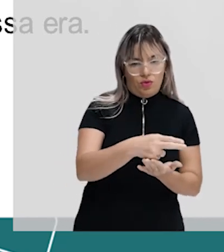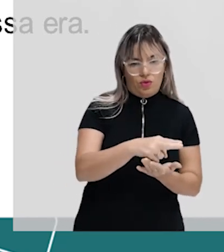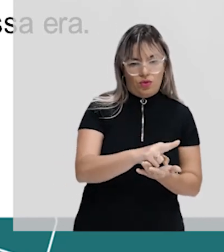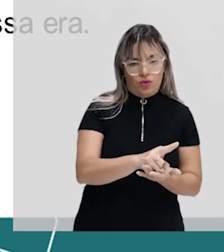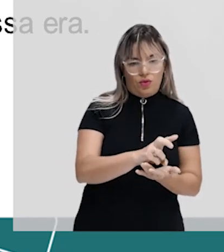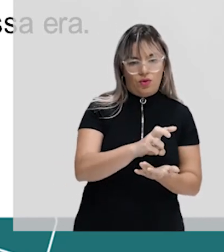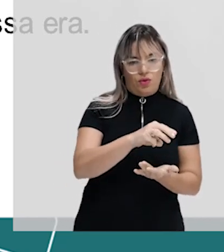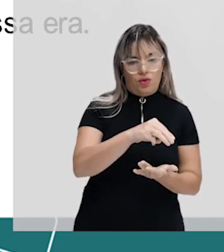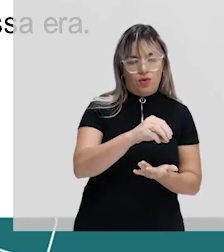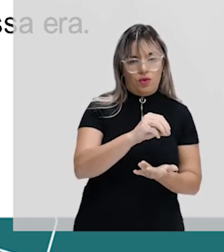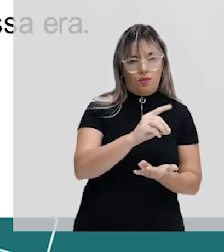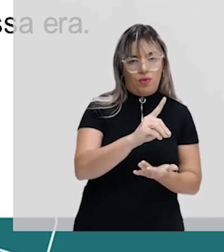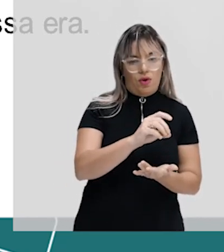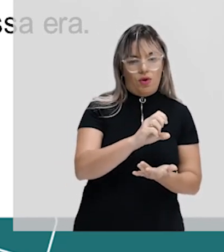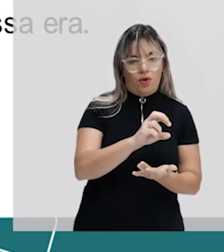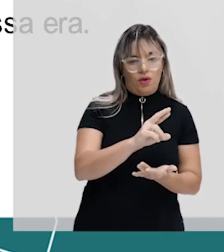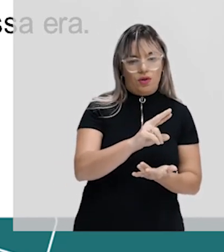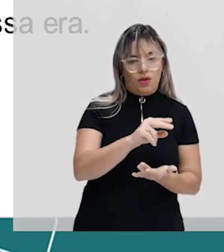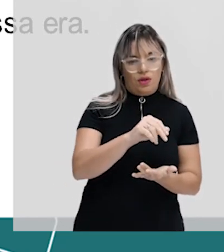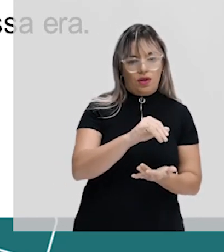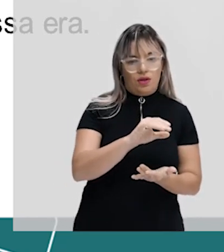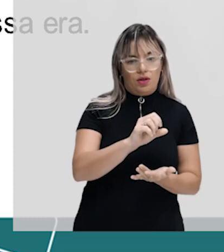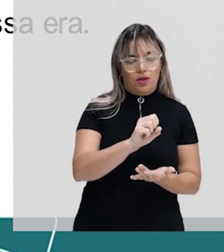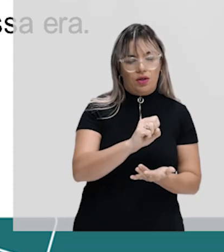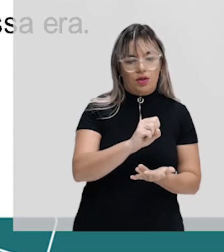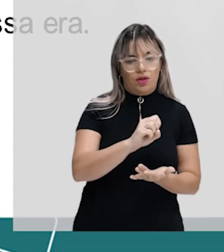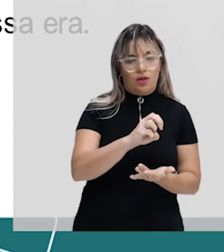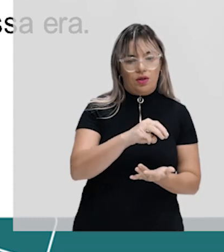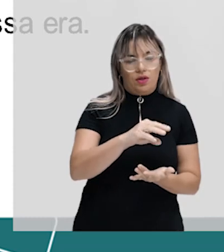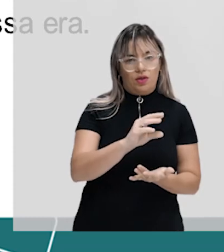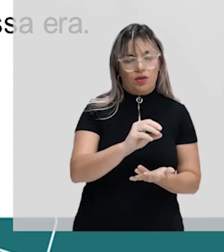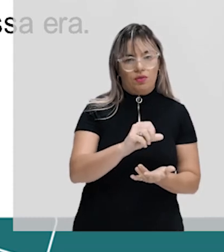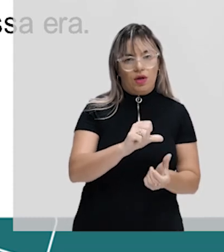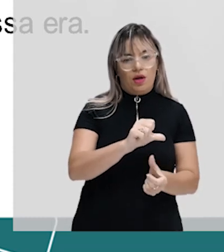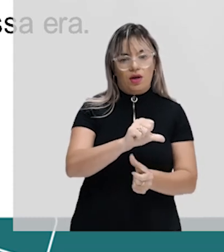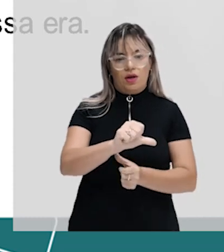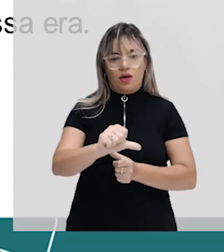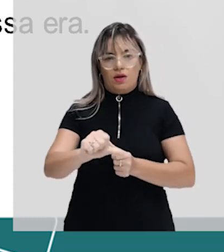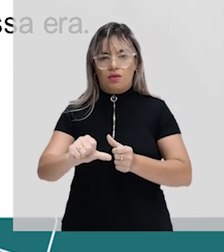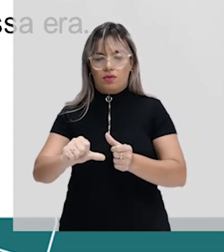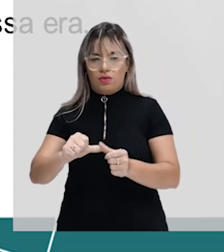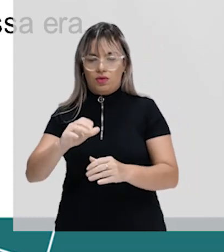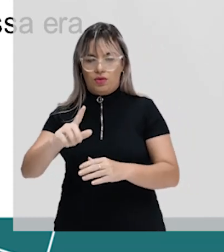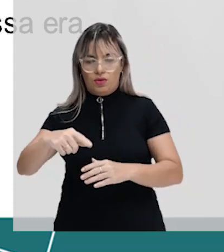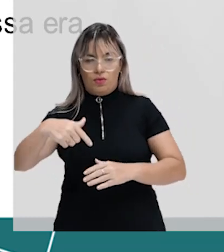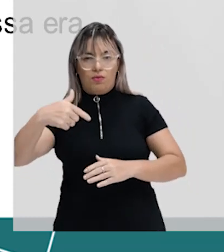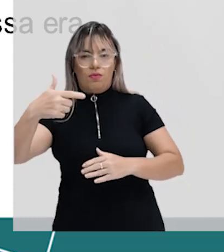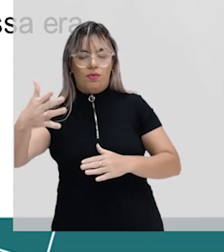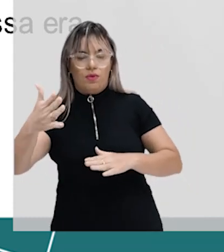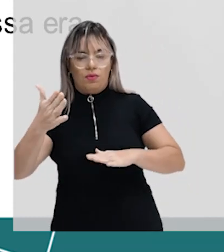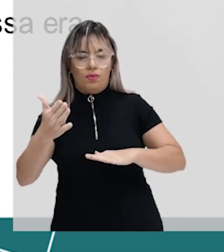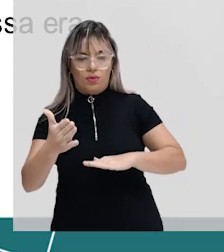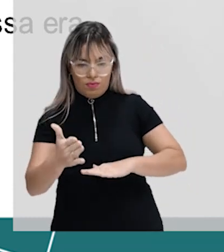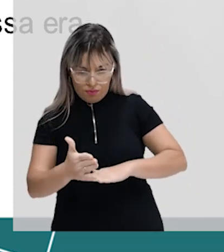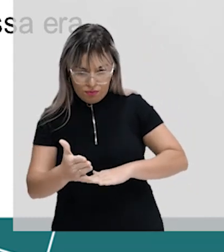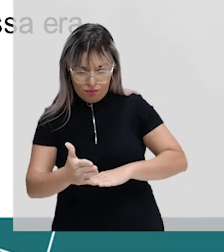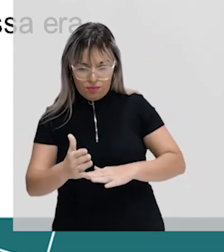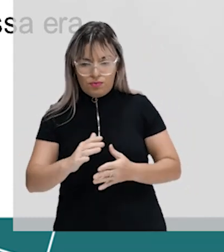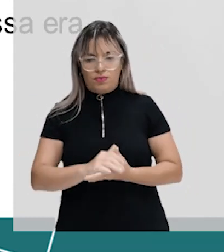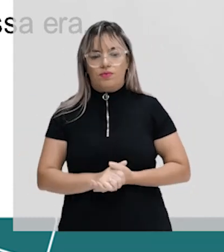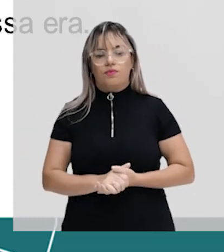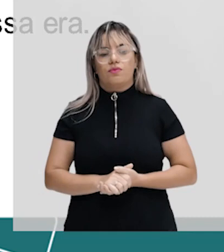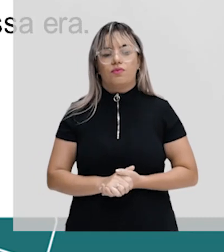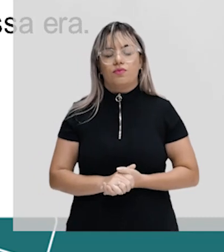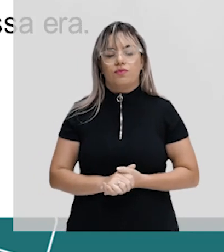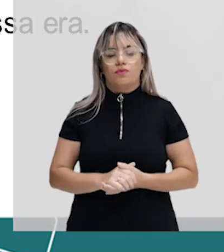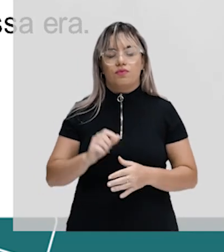movimento. Pré-modernismo, Semana de Arte Moderna, aí vem o modernismo e depois o pós-modernismo. Então, o